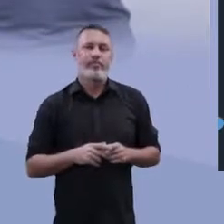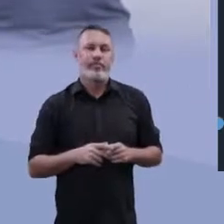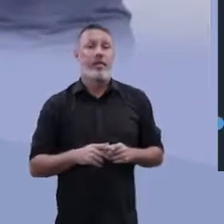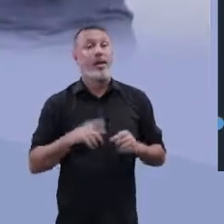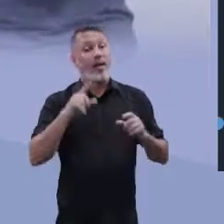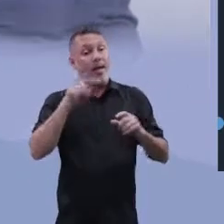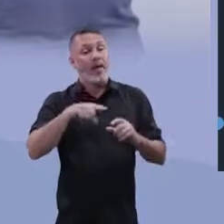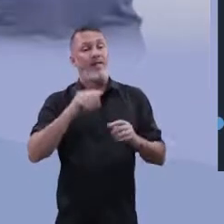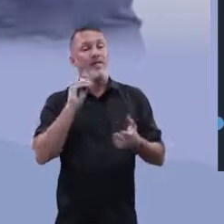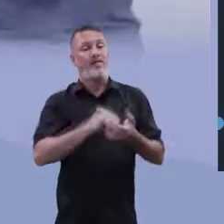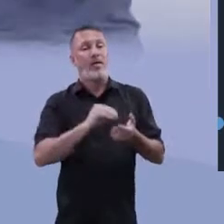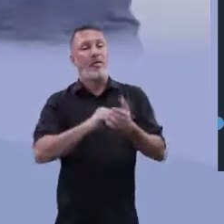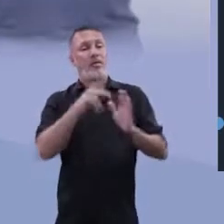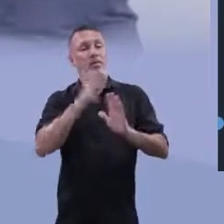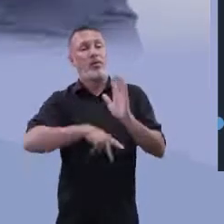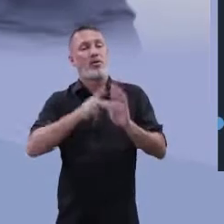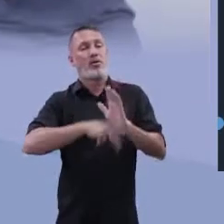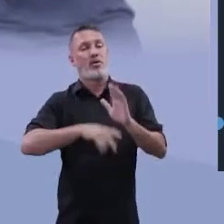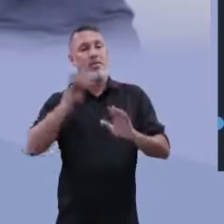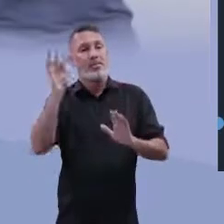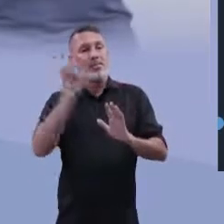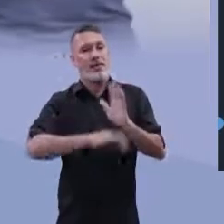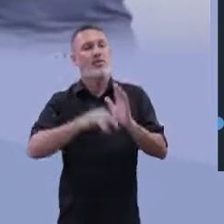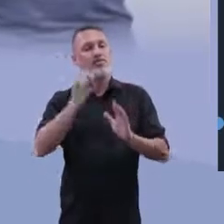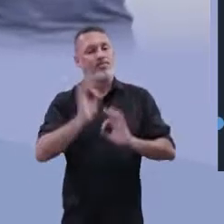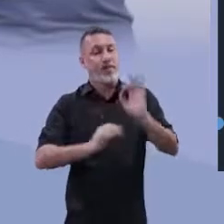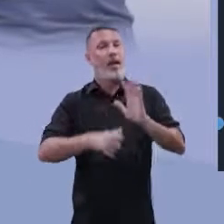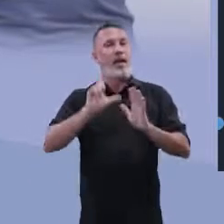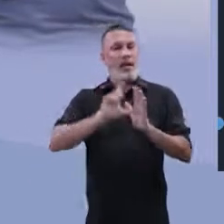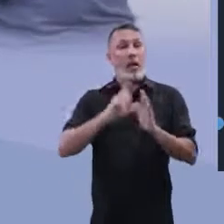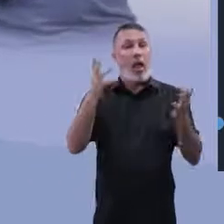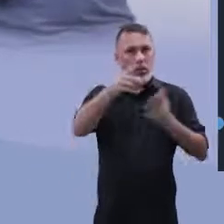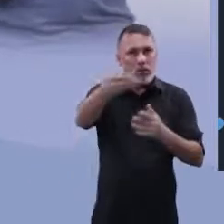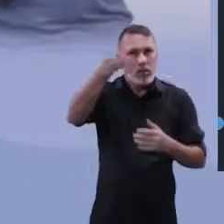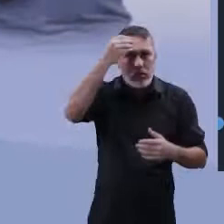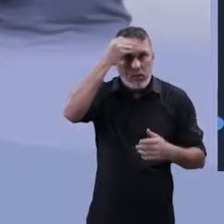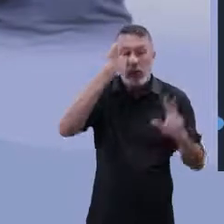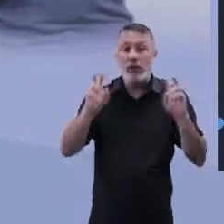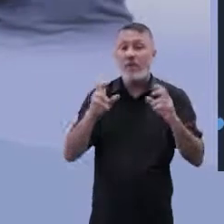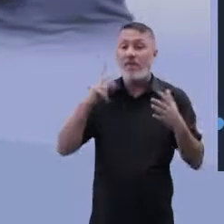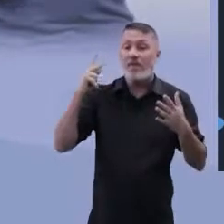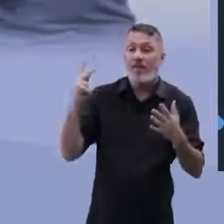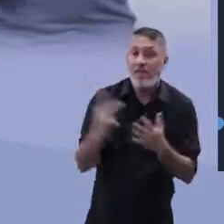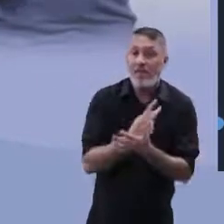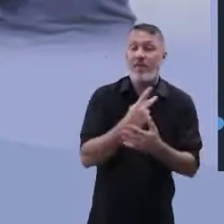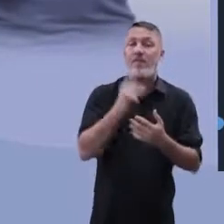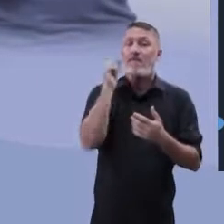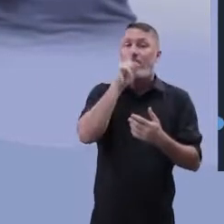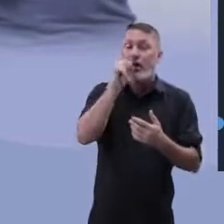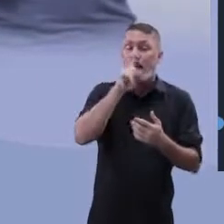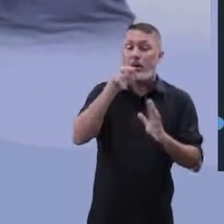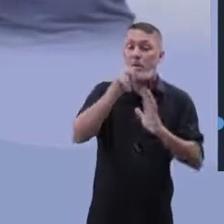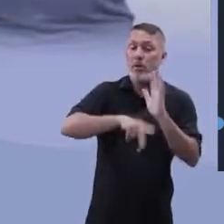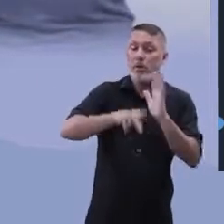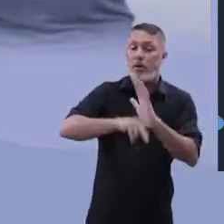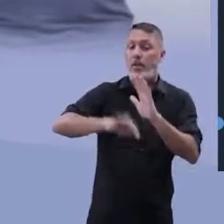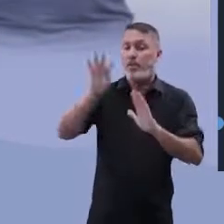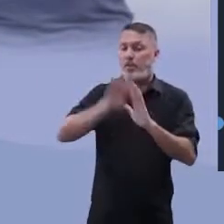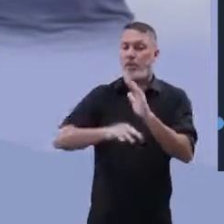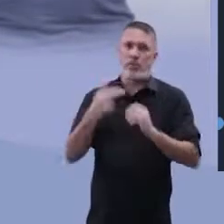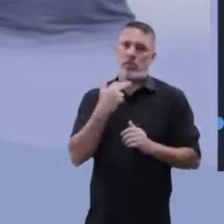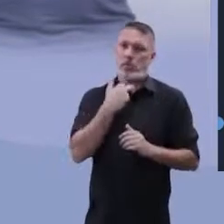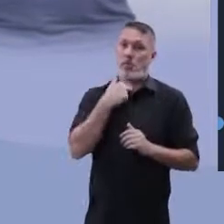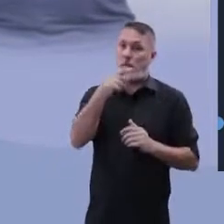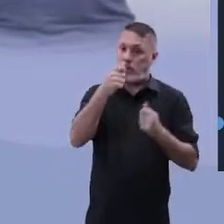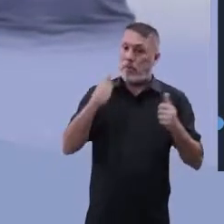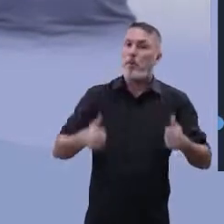pela falha do projeto de texto. Então, coloca uma coisa no seu material aí: falha do projeto de texto. Você